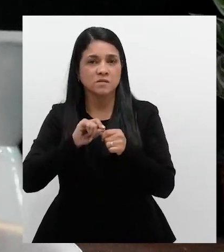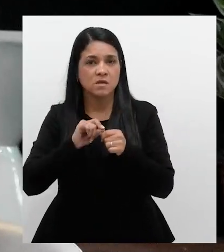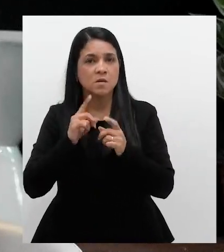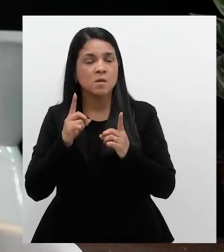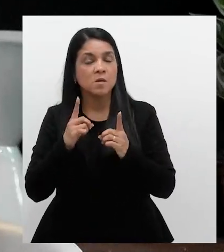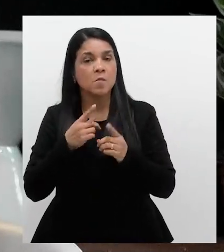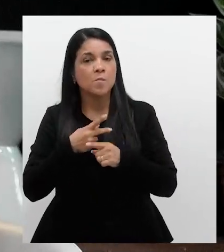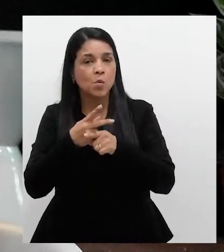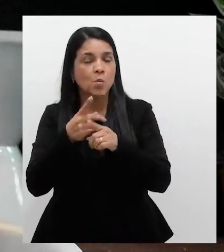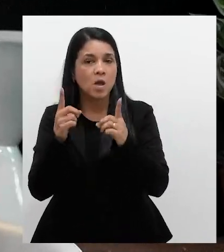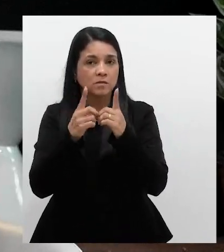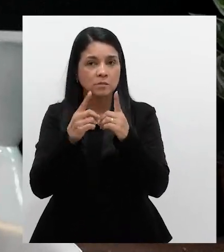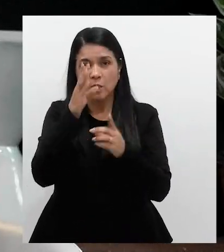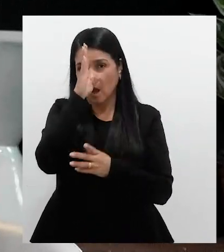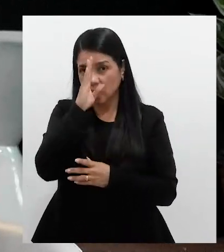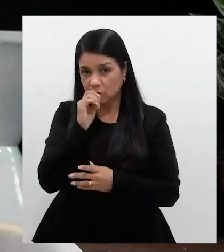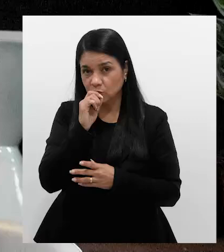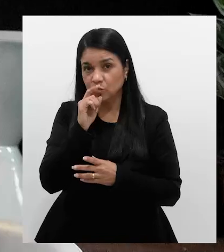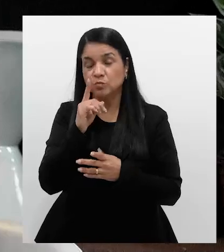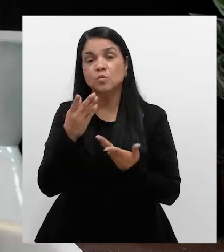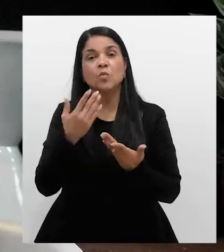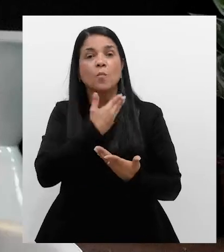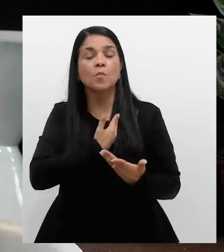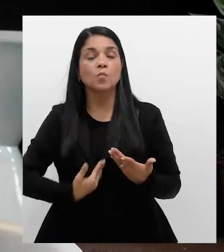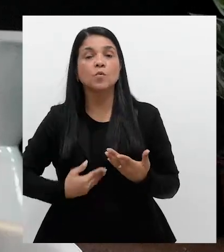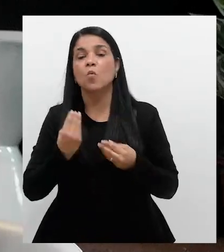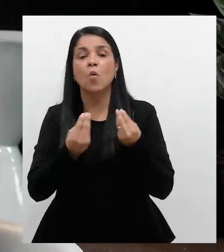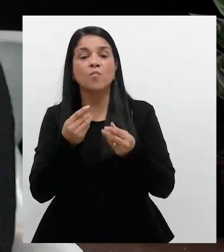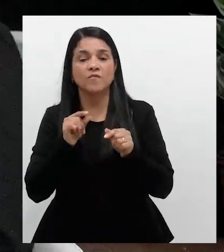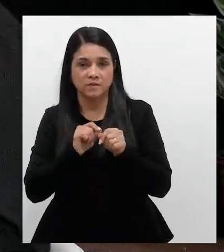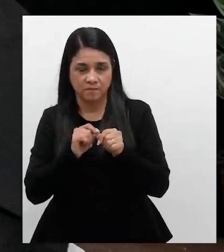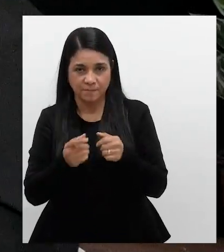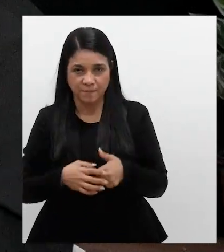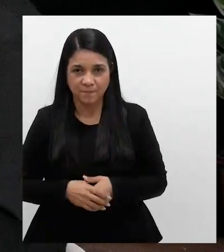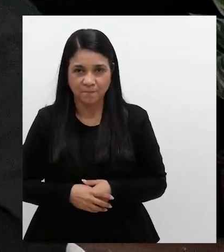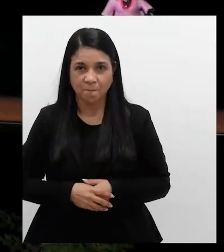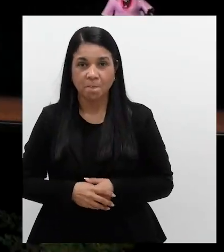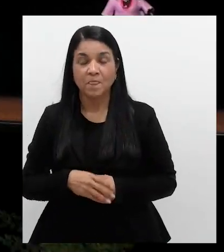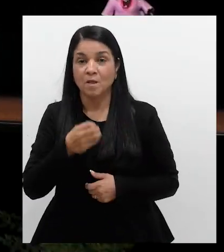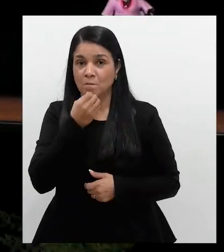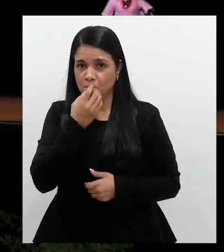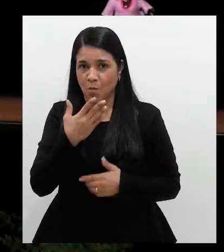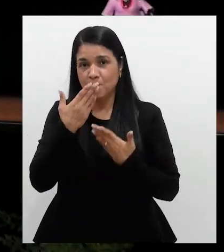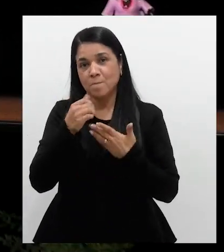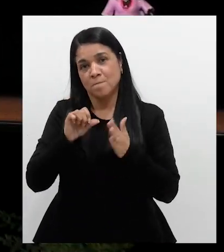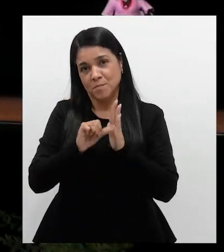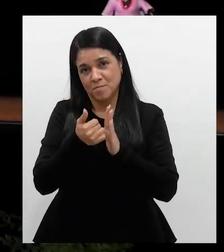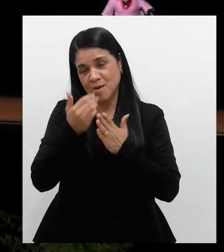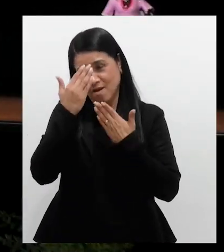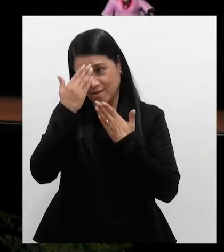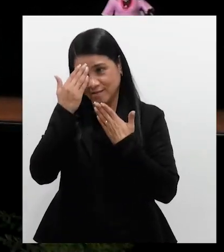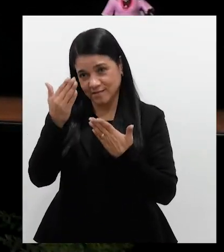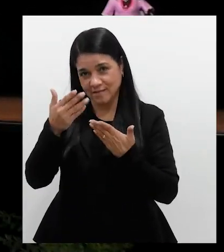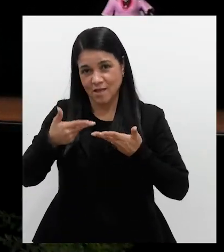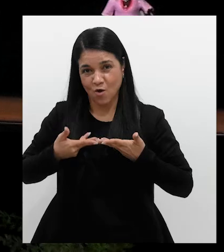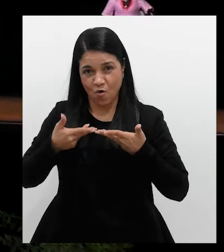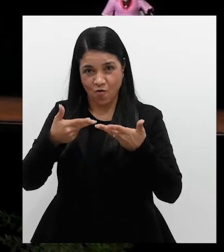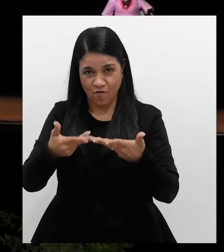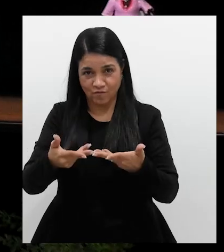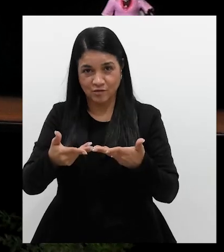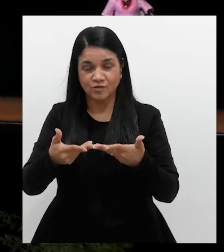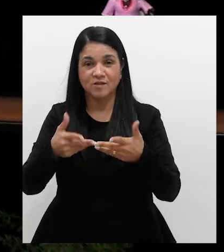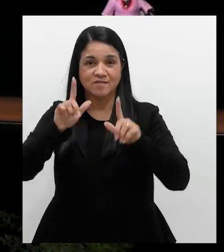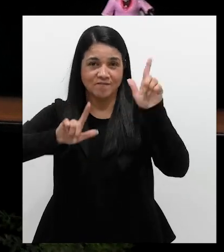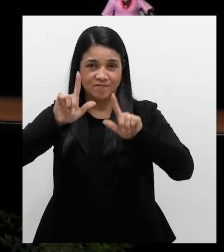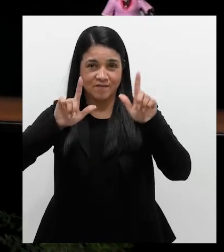devem fazer, procurar um atendimento gratuito e público, o que elas devem fazer? Bom, primeiramente quero agradecer, tá,